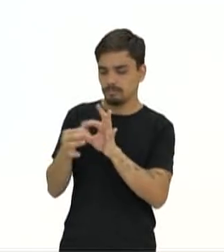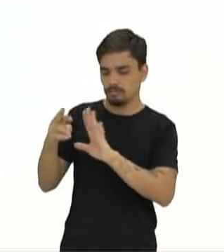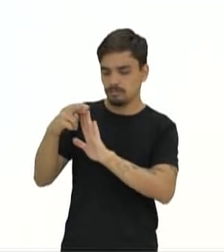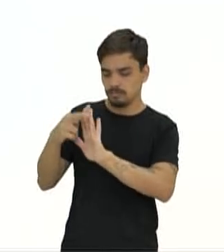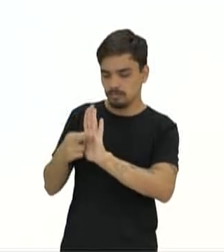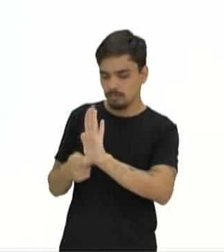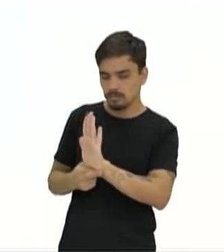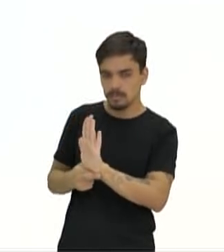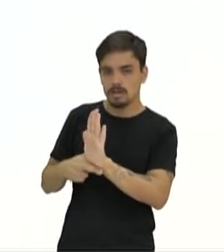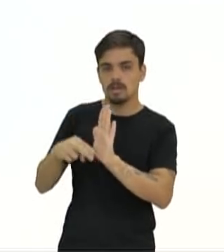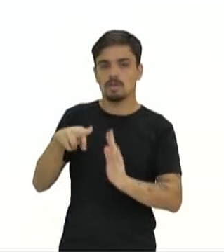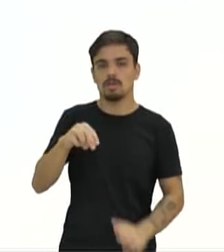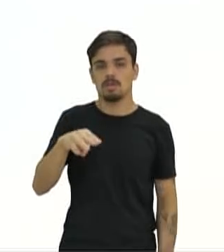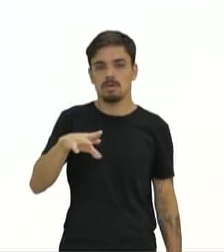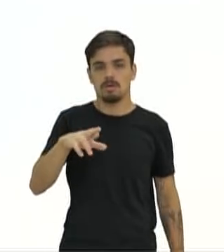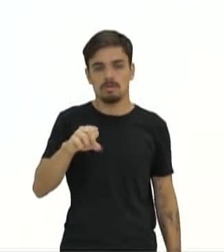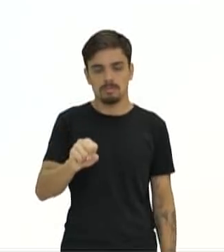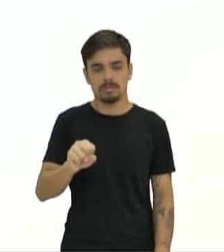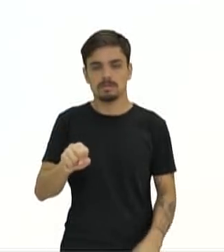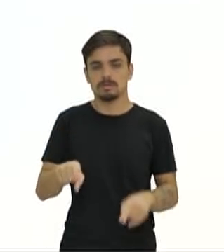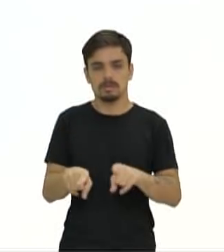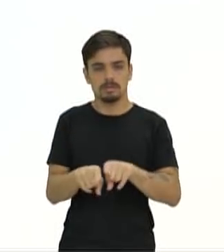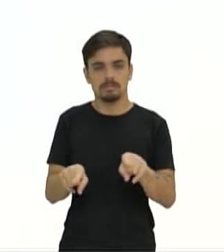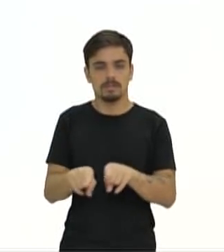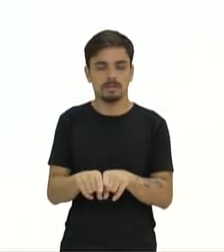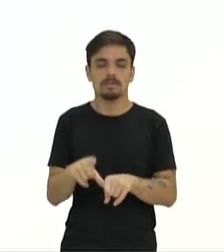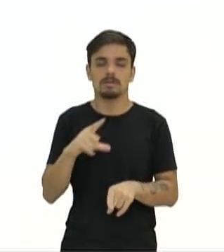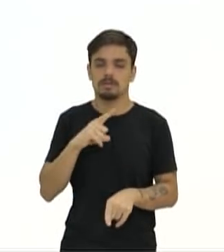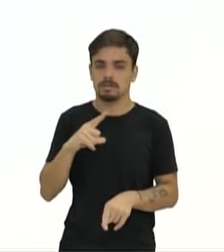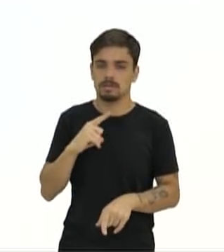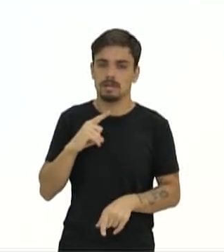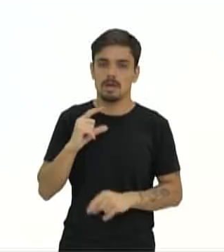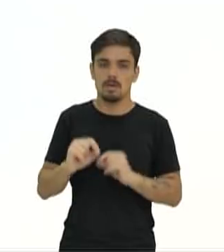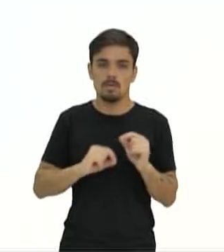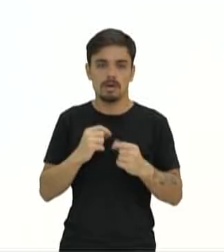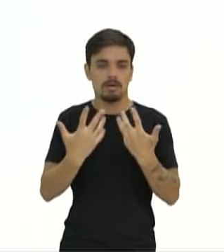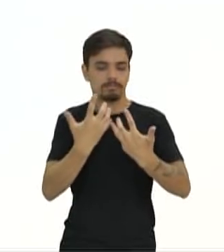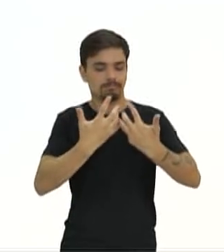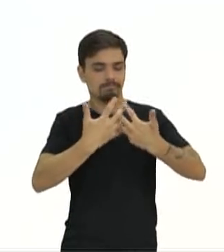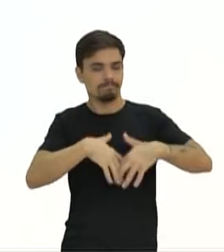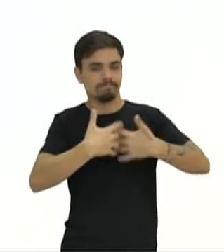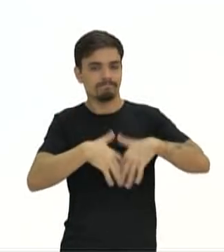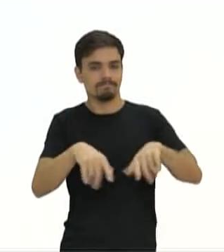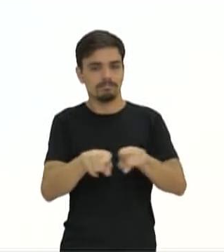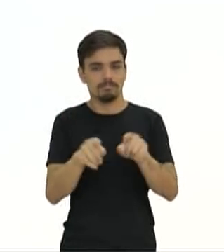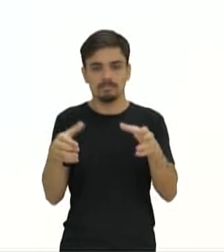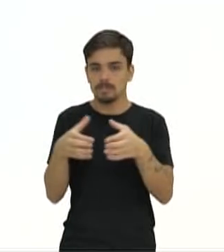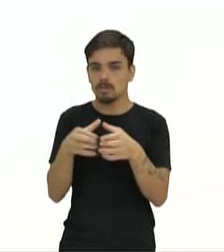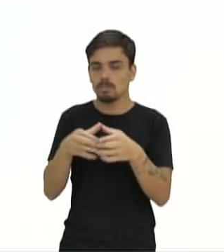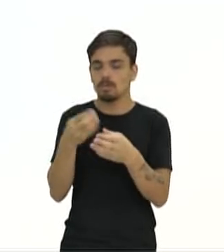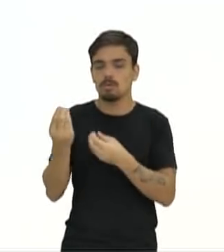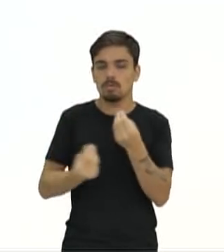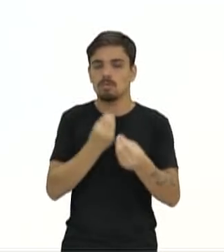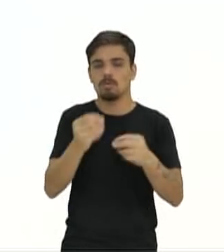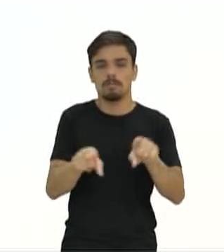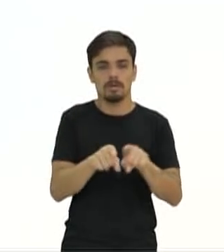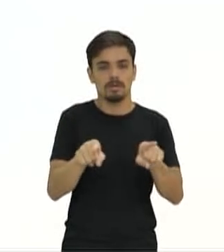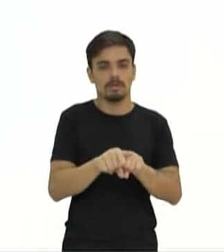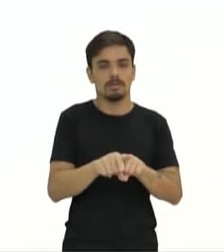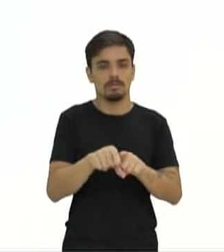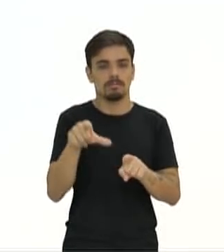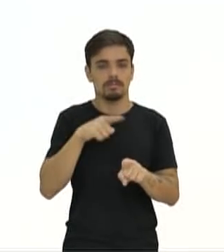regras, normas e preceitos. Destina-se a reger o funcionamento de um grupo ou de uma